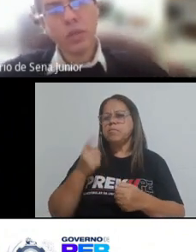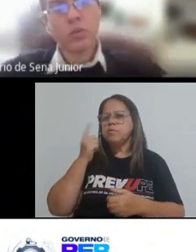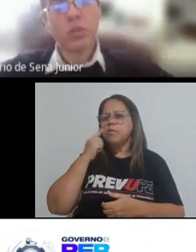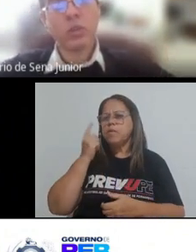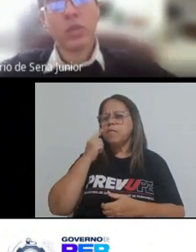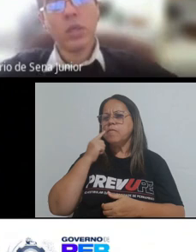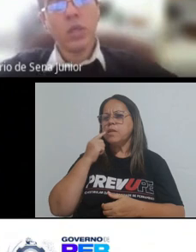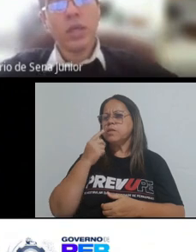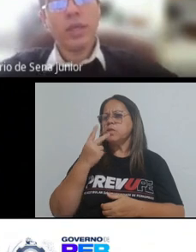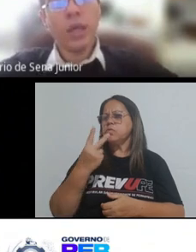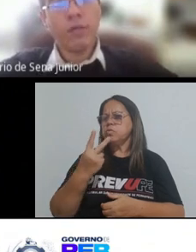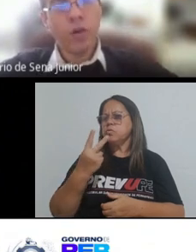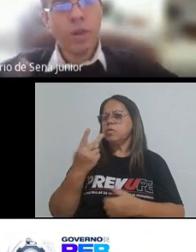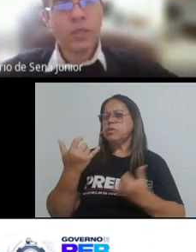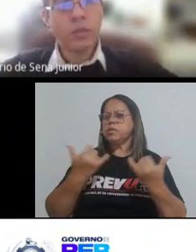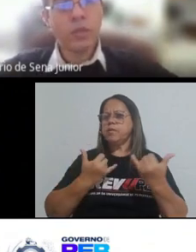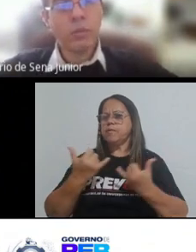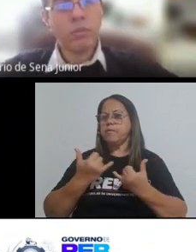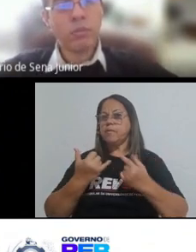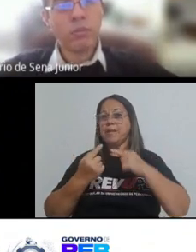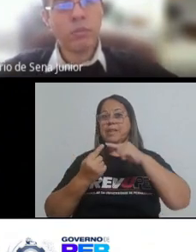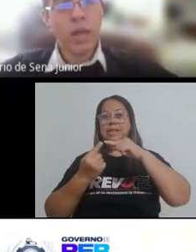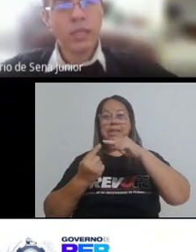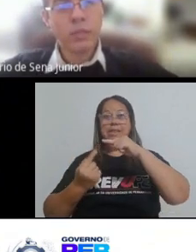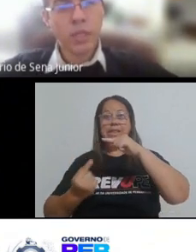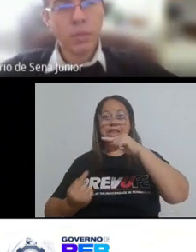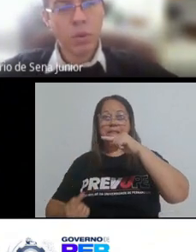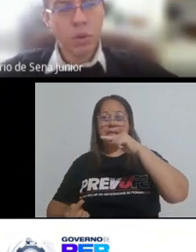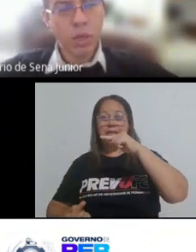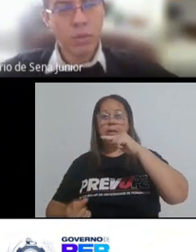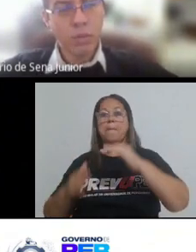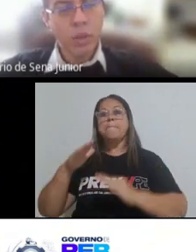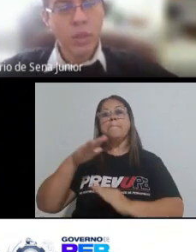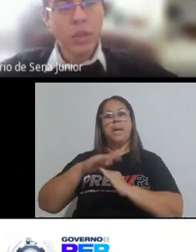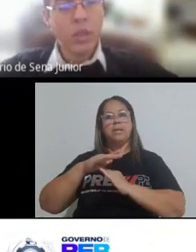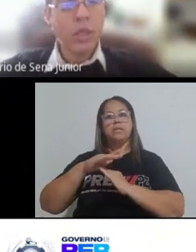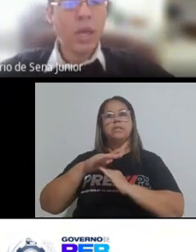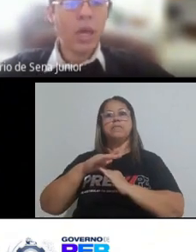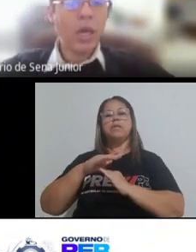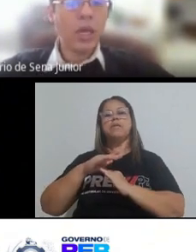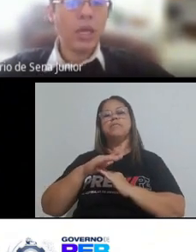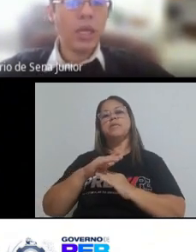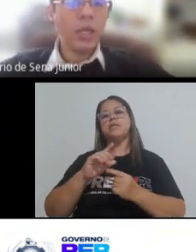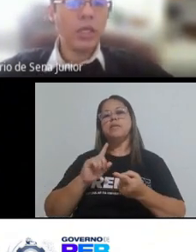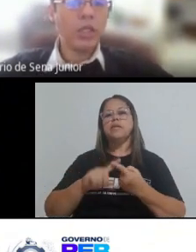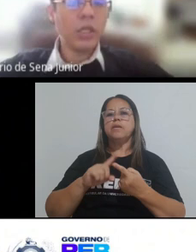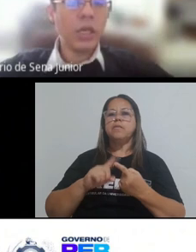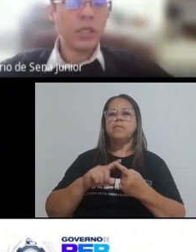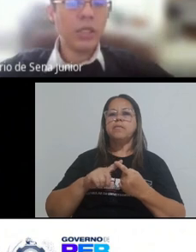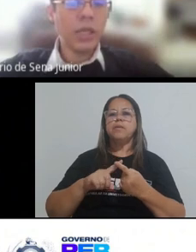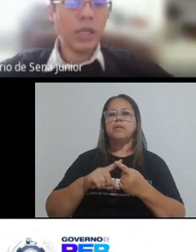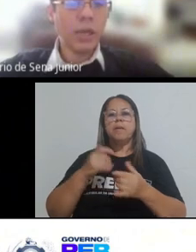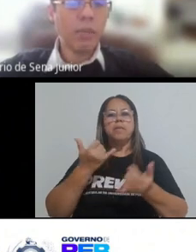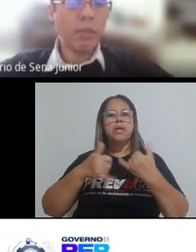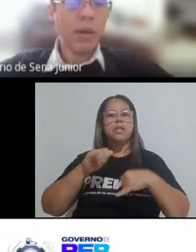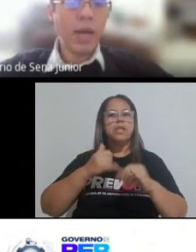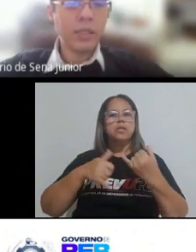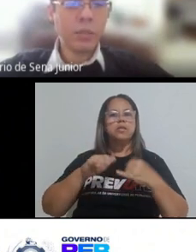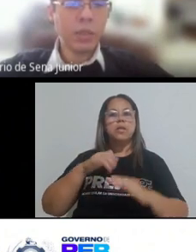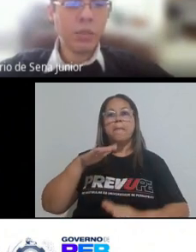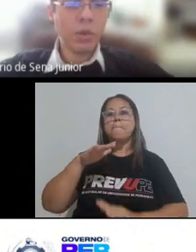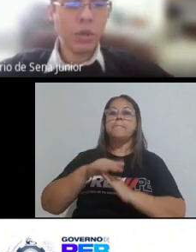duas informações. A deformação máxima da mola e a energia cinética